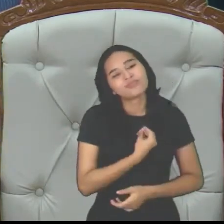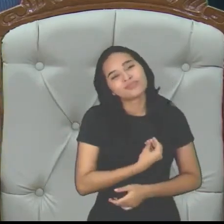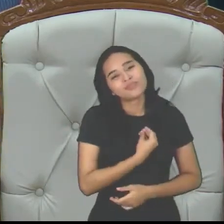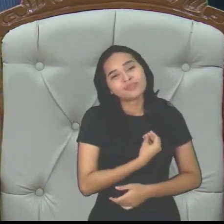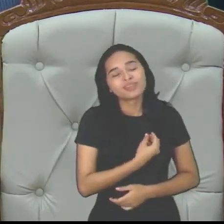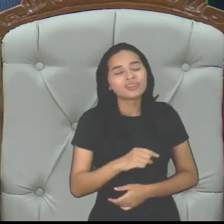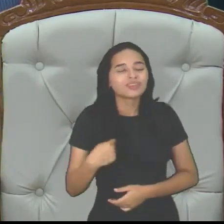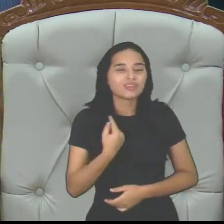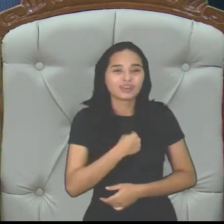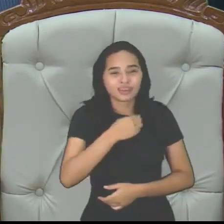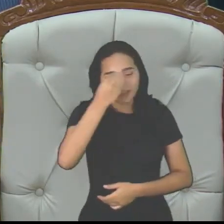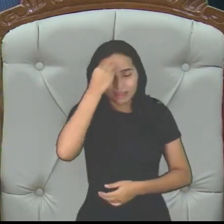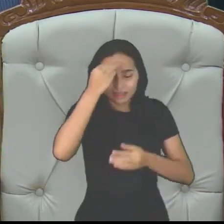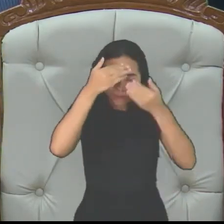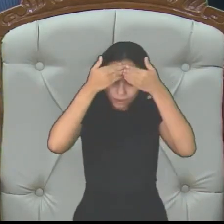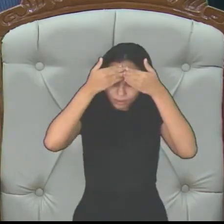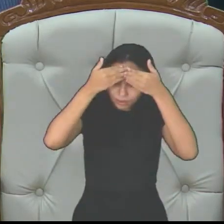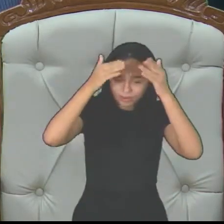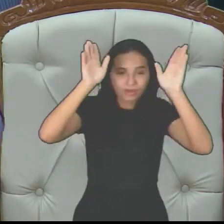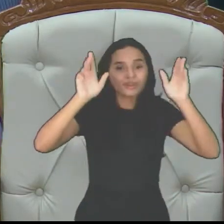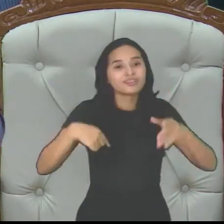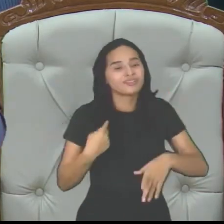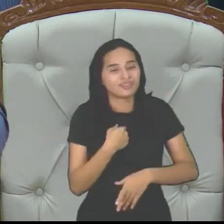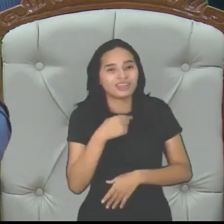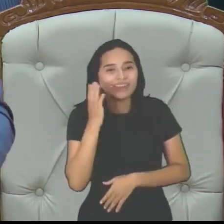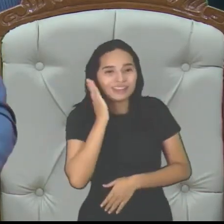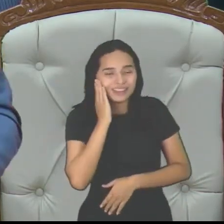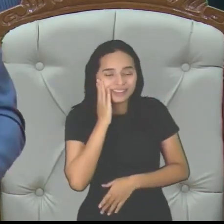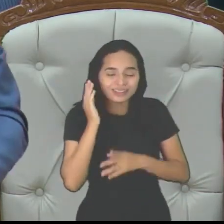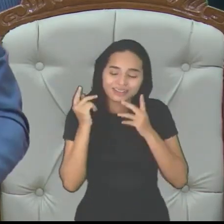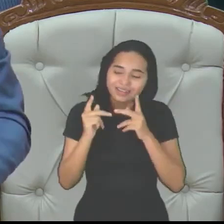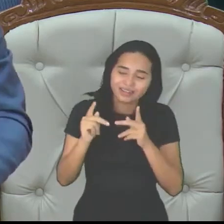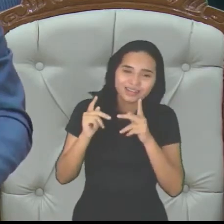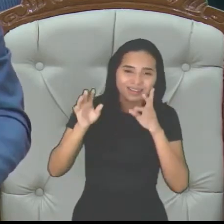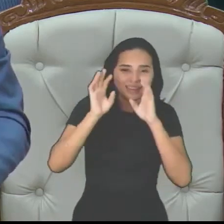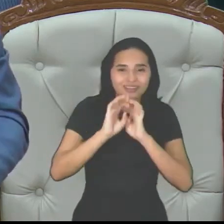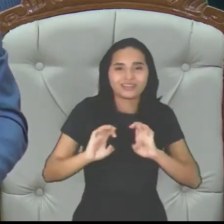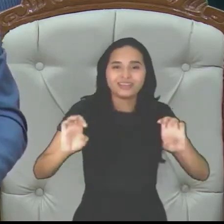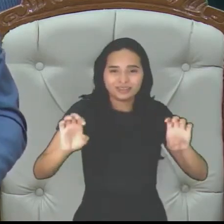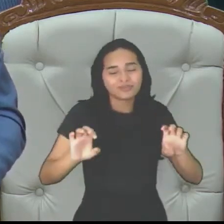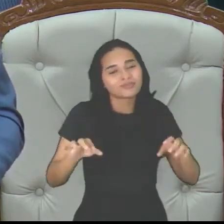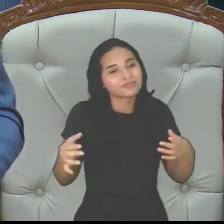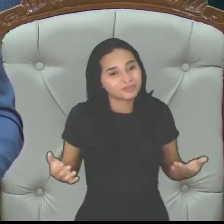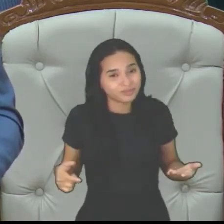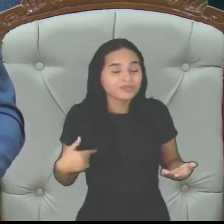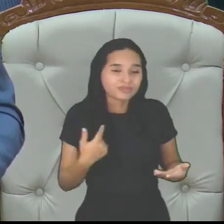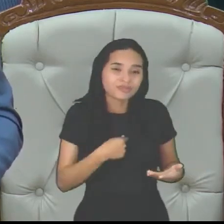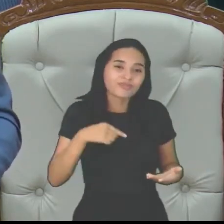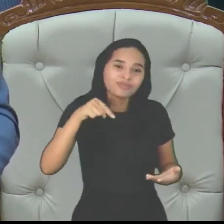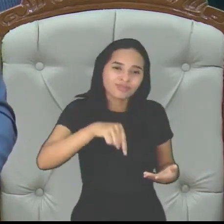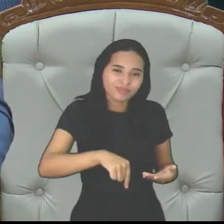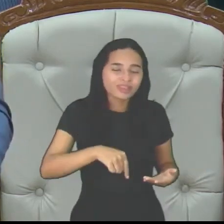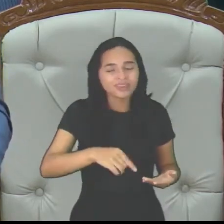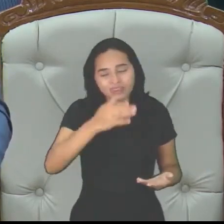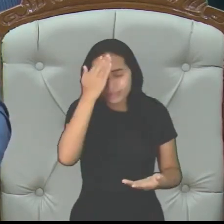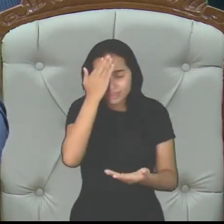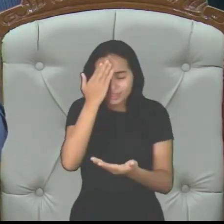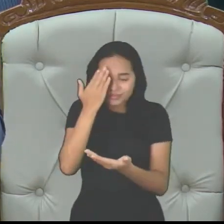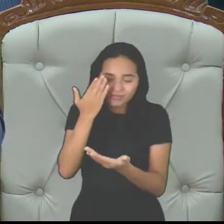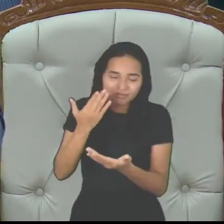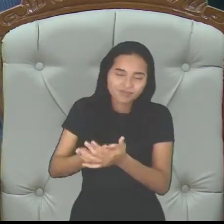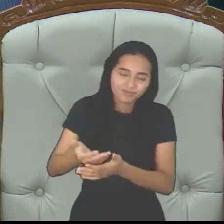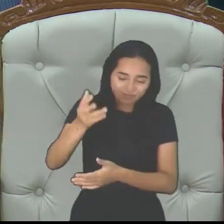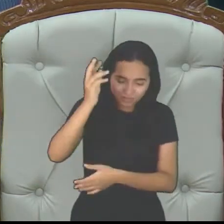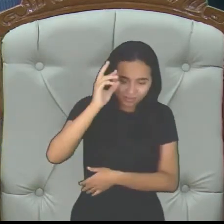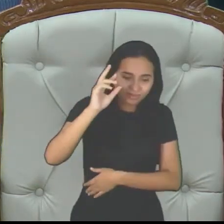nossa mente foi aberta. Nós entendemos a mensagem do Evangelho. Por isso que nós estamos aqui com confiantes no